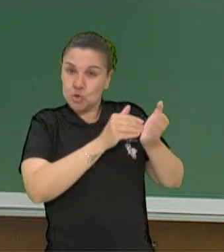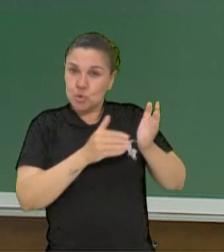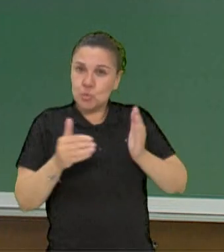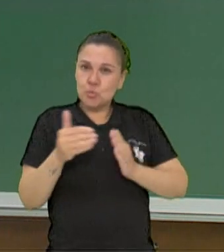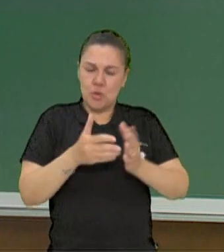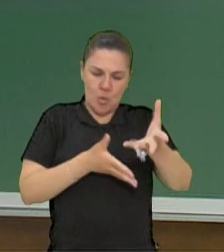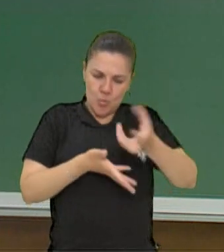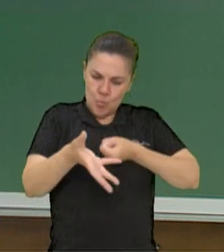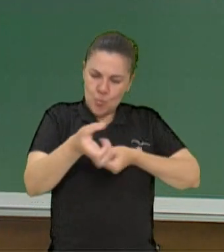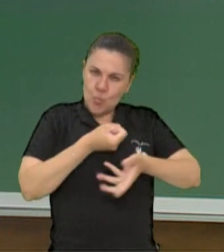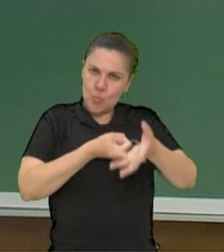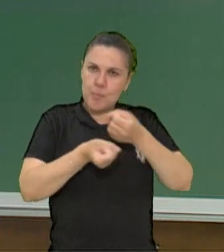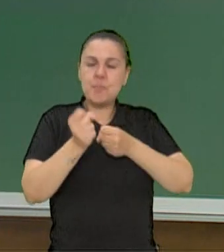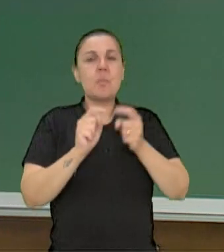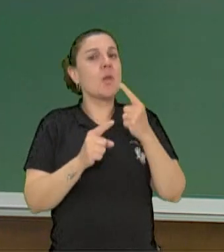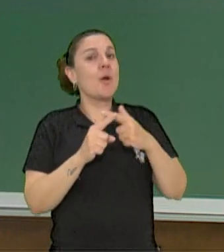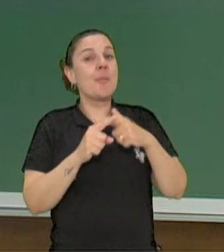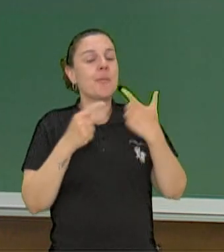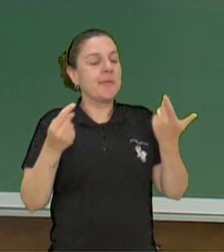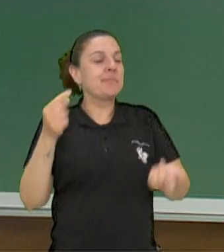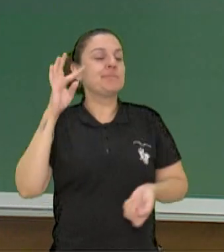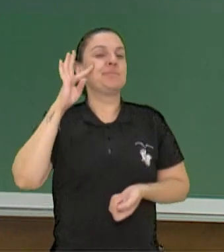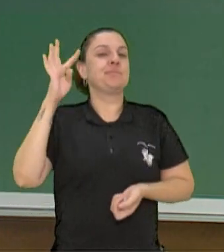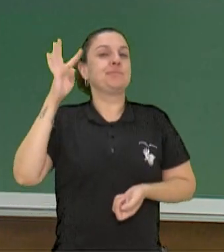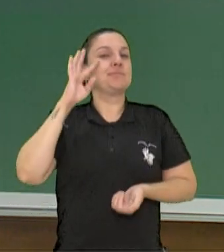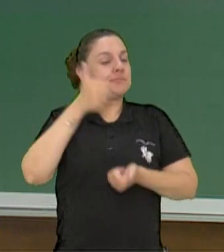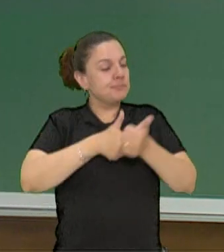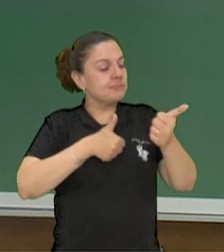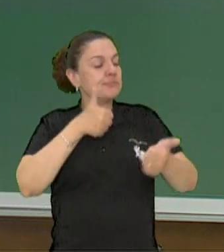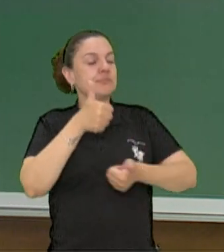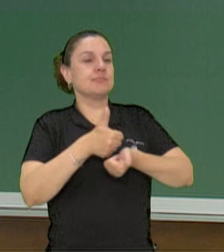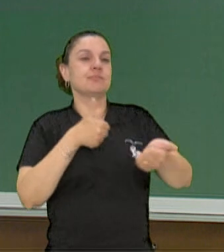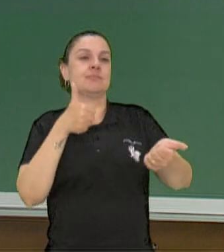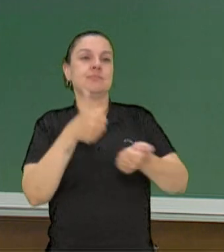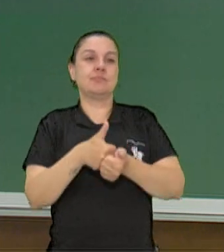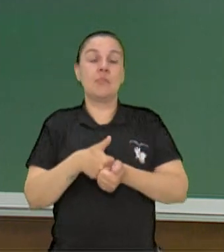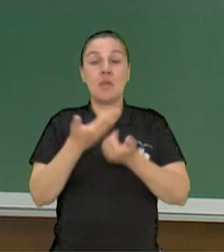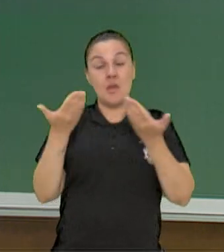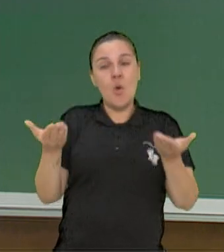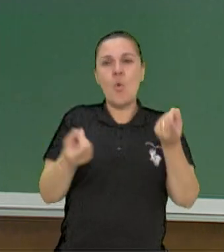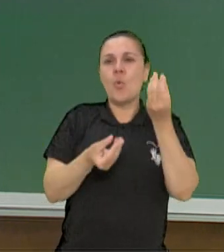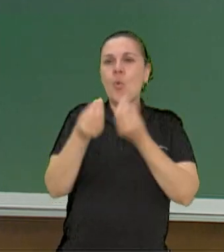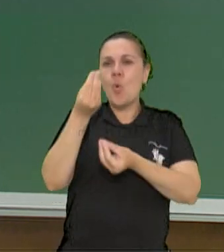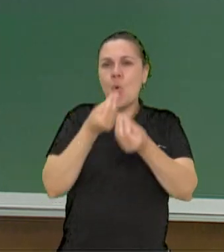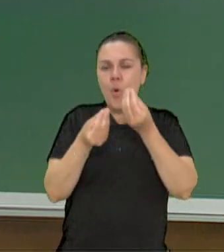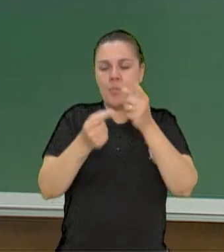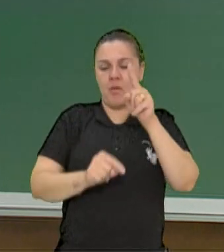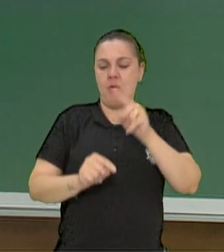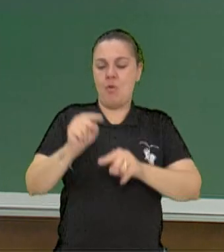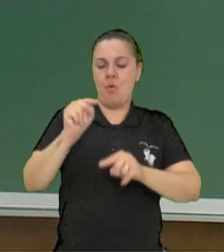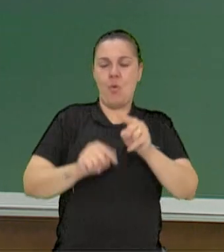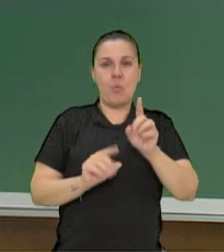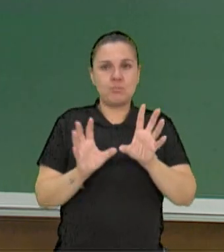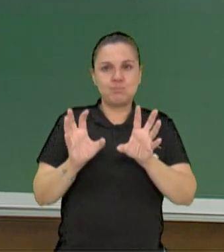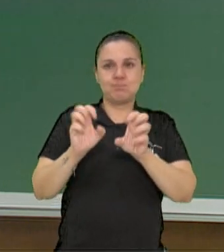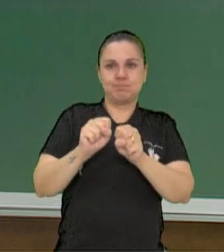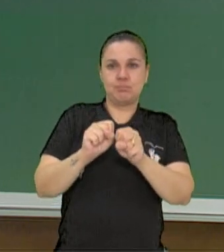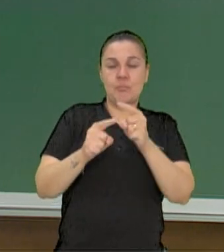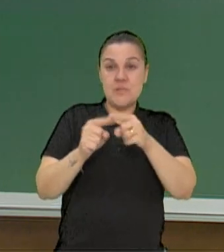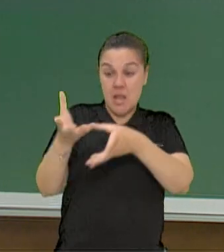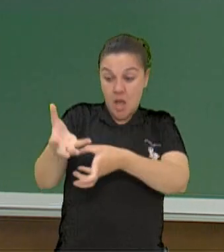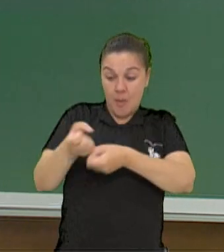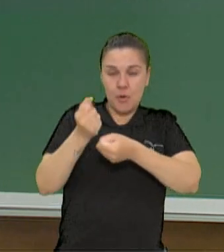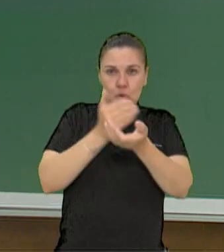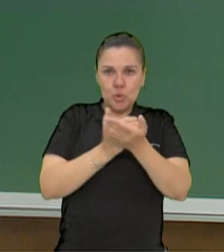pessoal, eles ficaram imaginando, idealizaram esse corpo, esse famoso corpo negro. Pensa assim, se ele absorve toda a